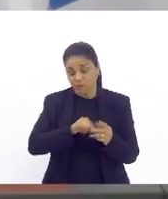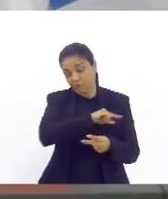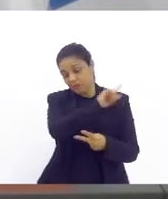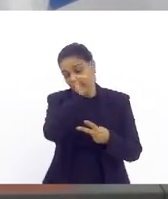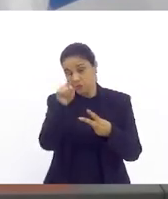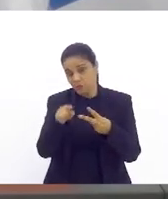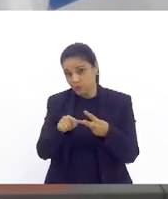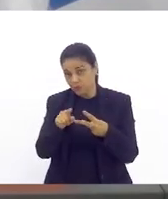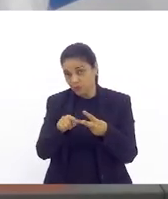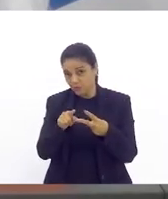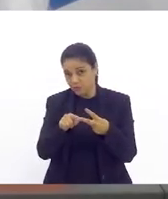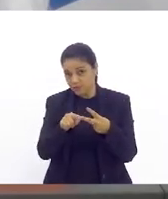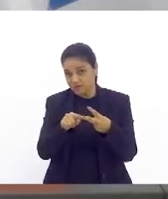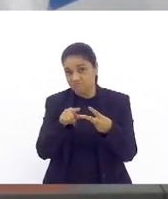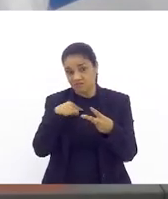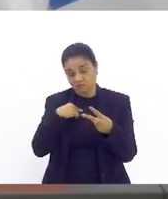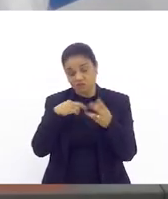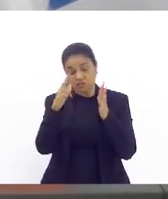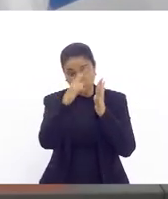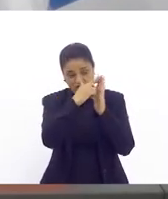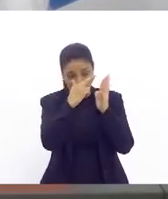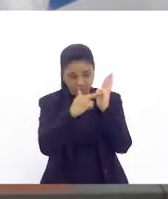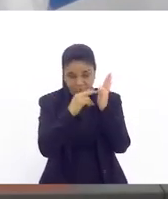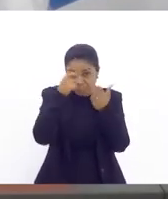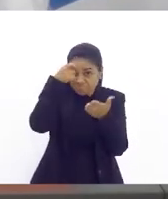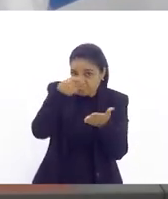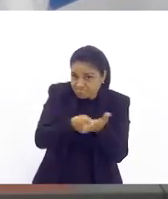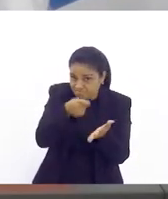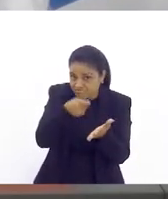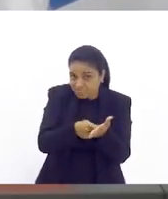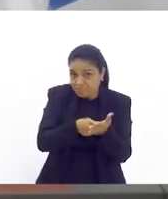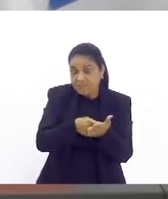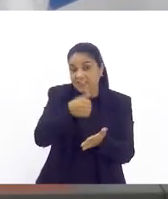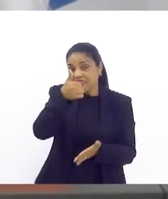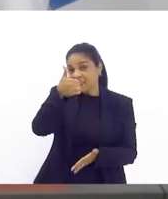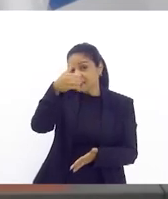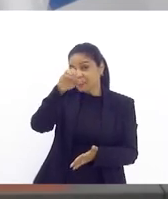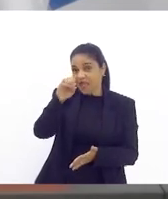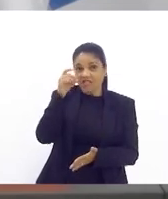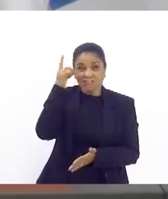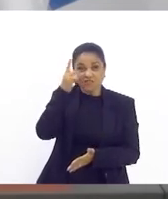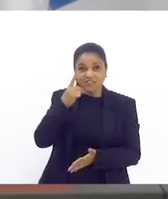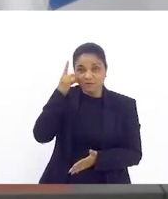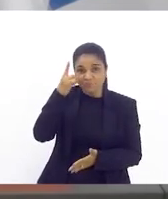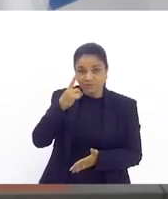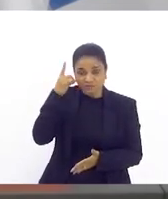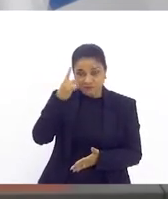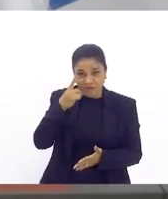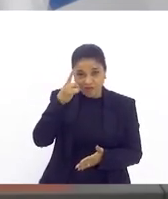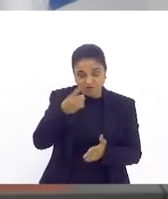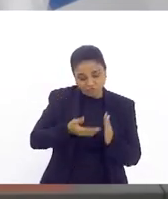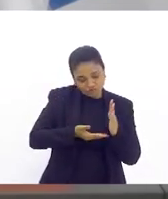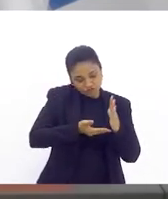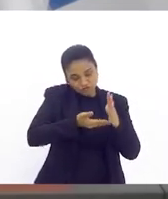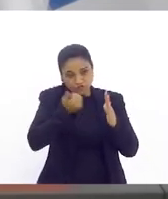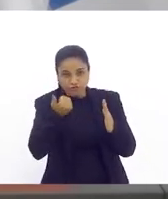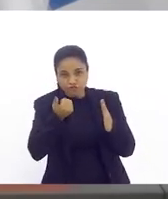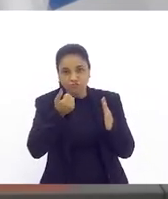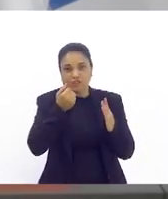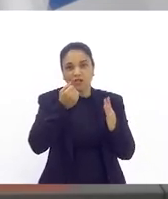se a gente for valeu o Regimento Interno 10 deputados dos arquivam um processo